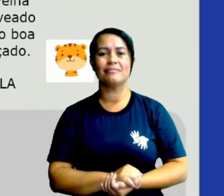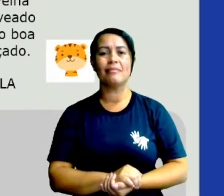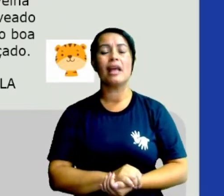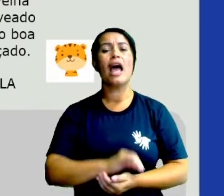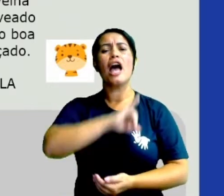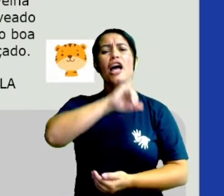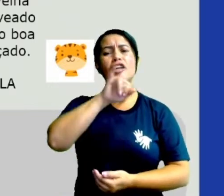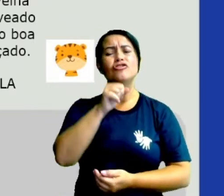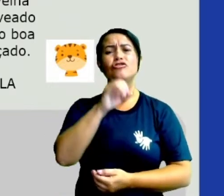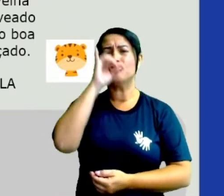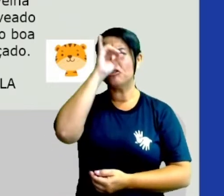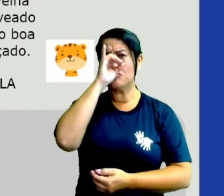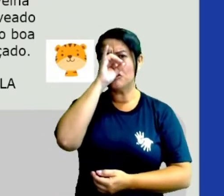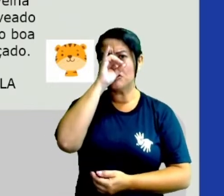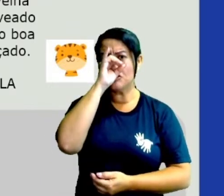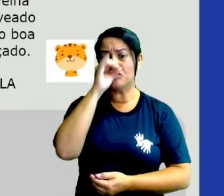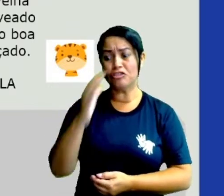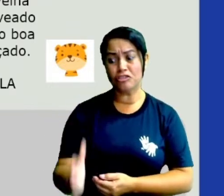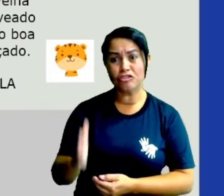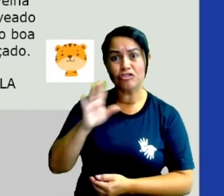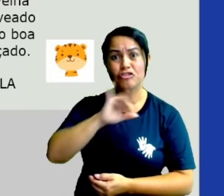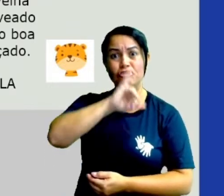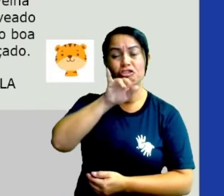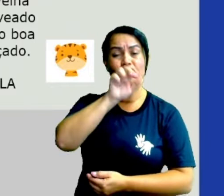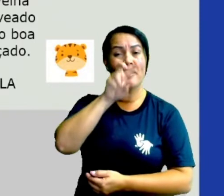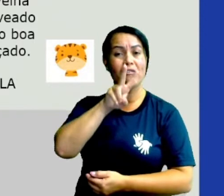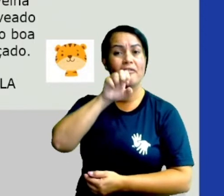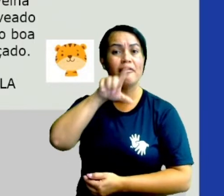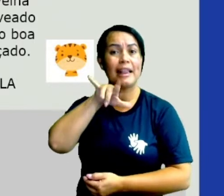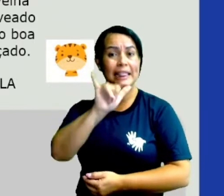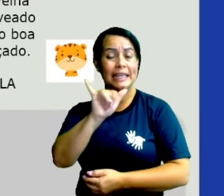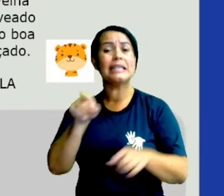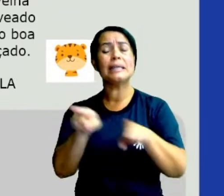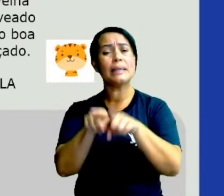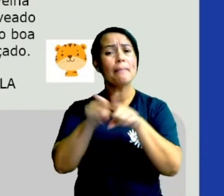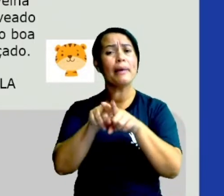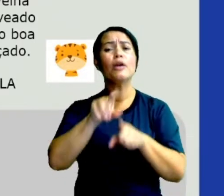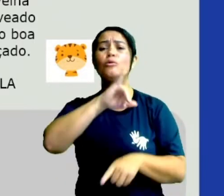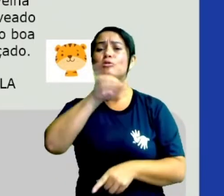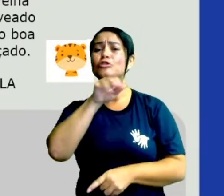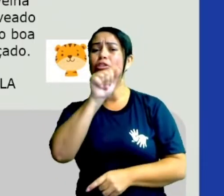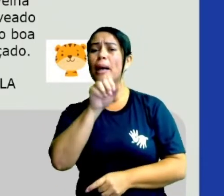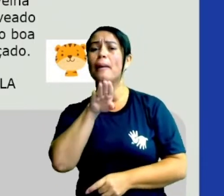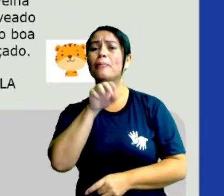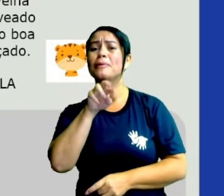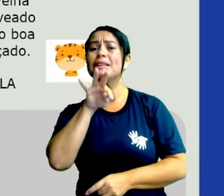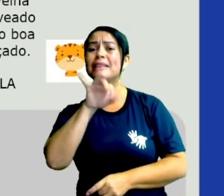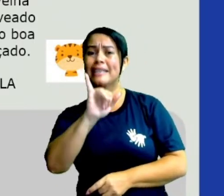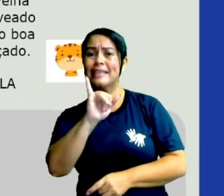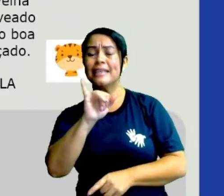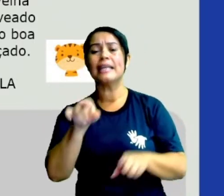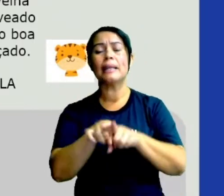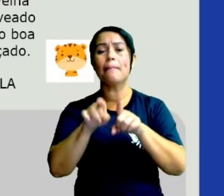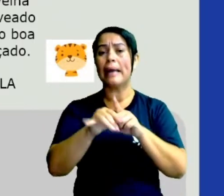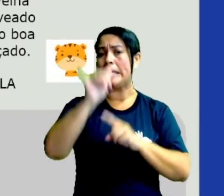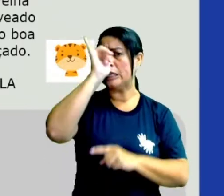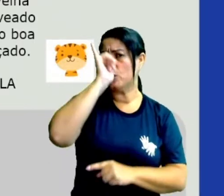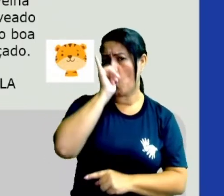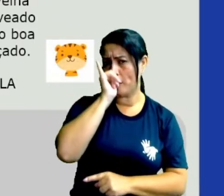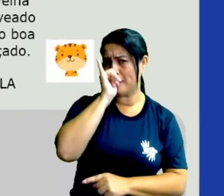javali morre mar com jabuti a Renault